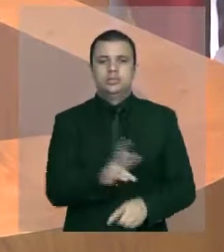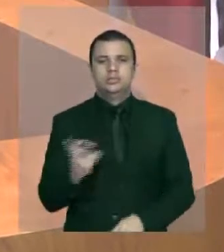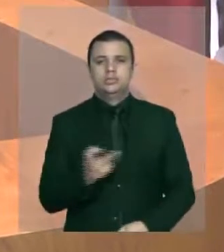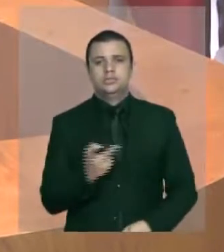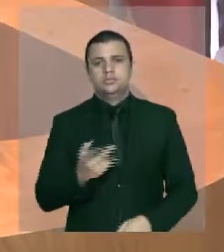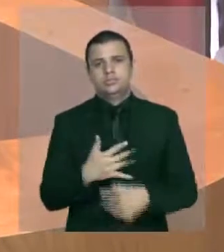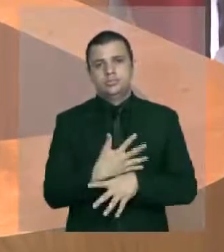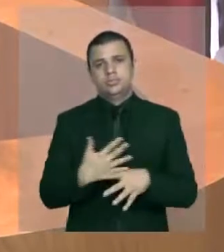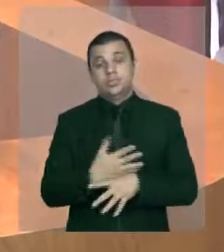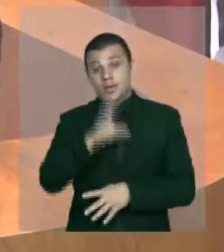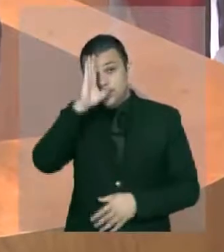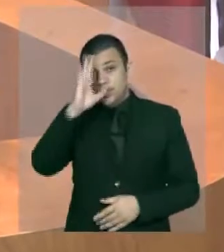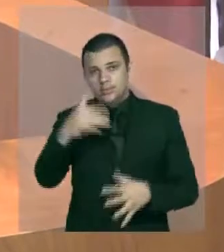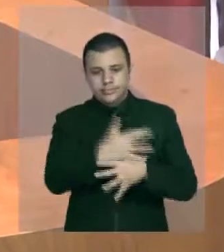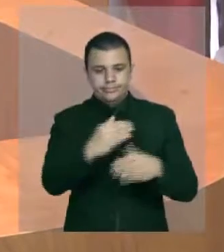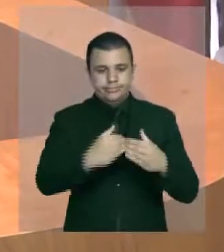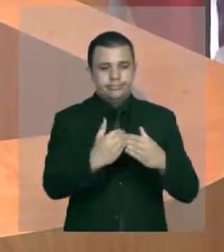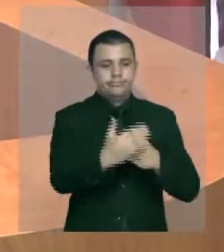cidade. Mas